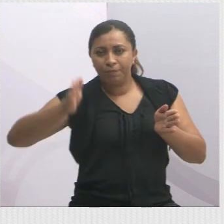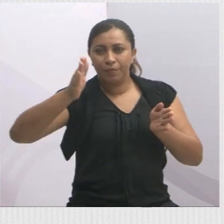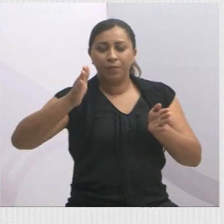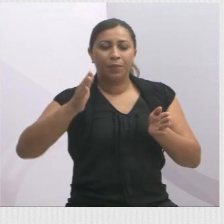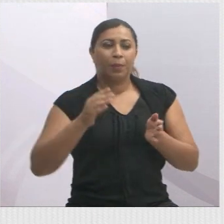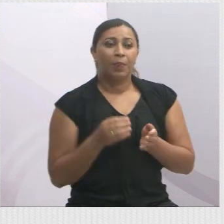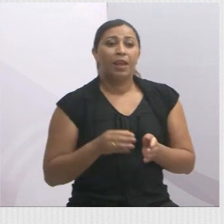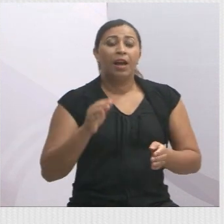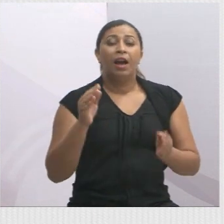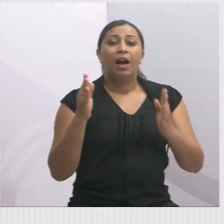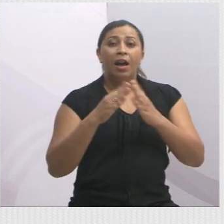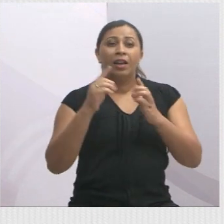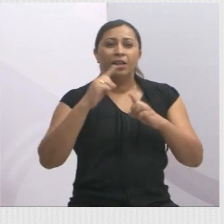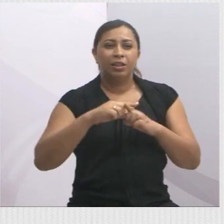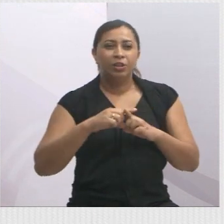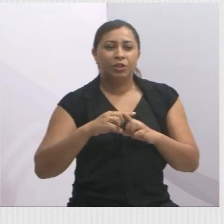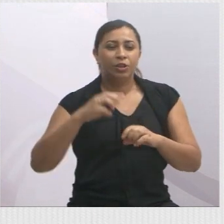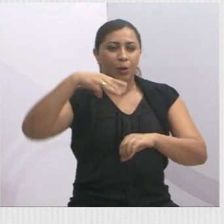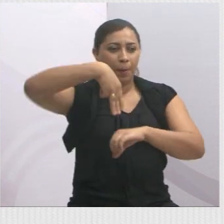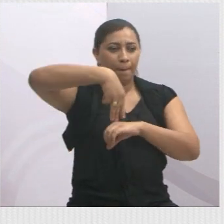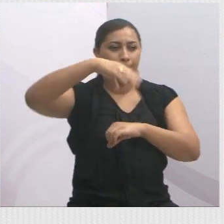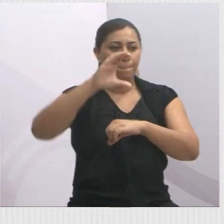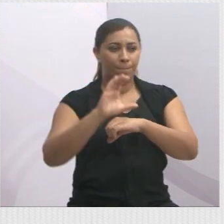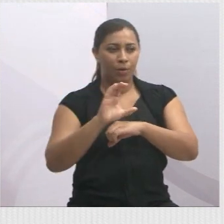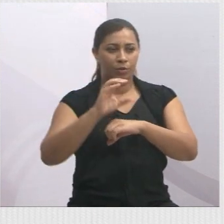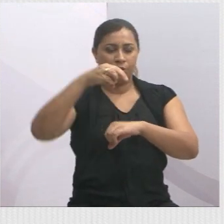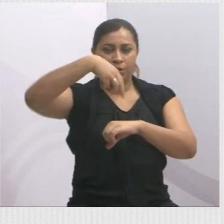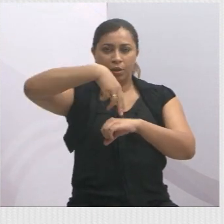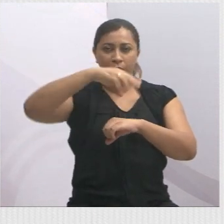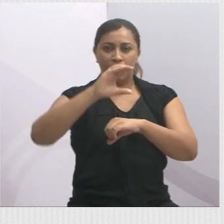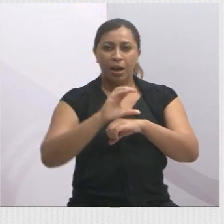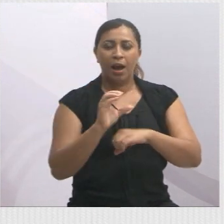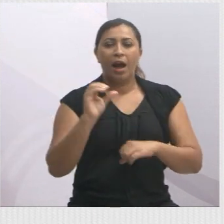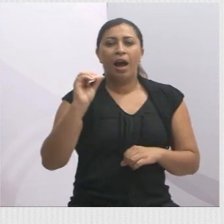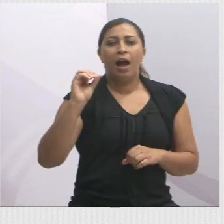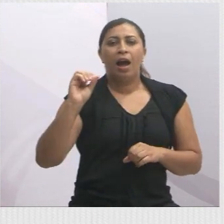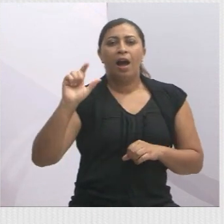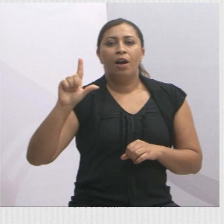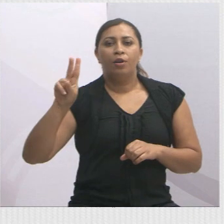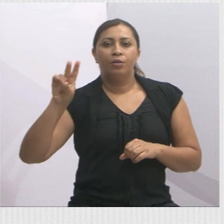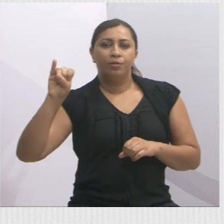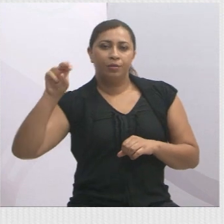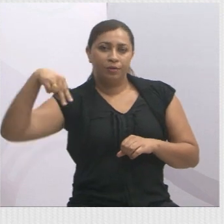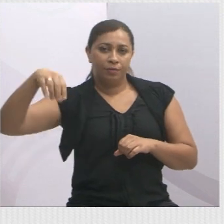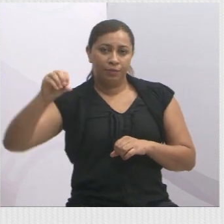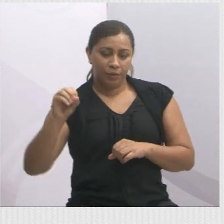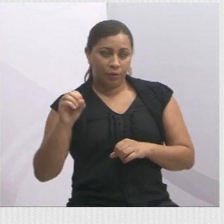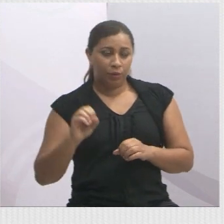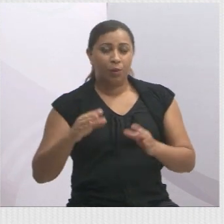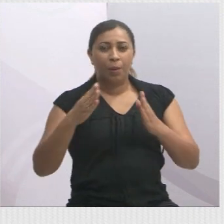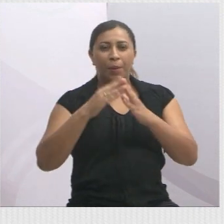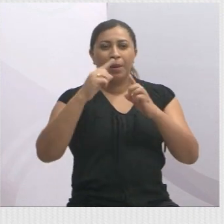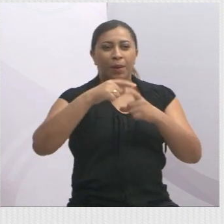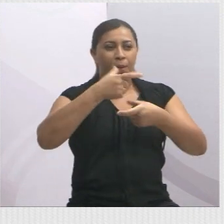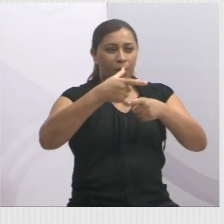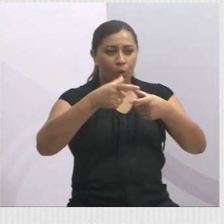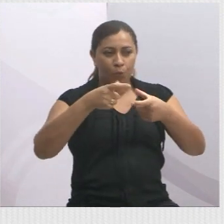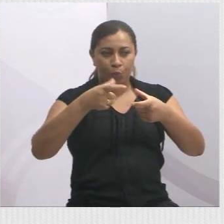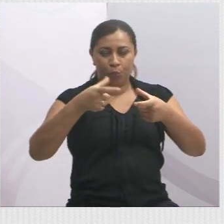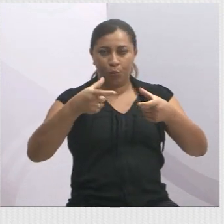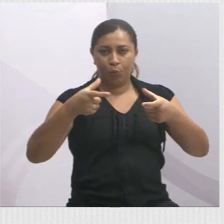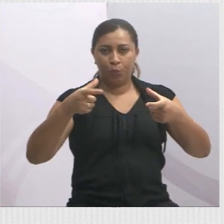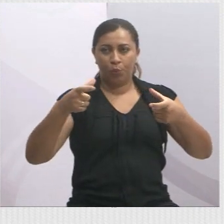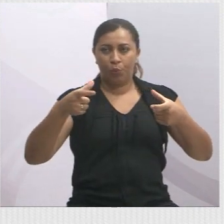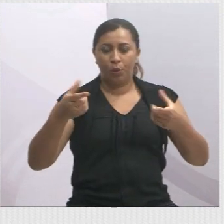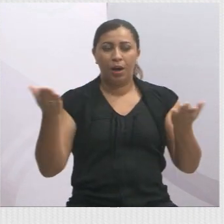presidir a igreja de Mogi o pastor Alvino Molim Bochá. Como a igreja estava prosperando continuamente, e